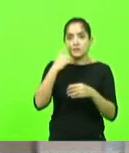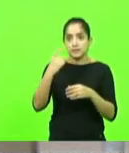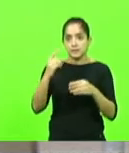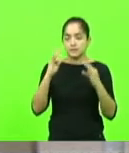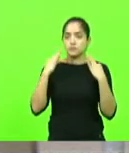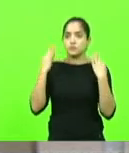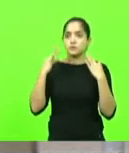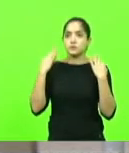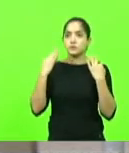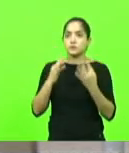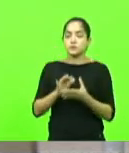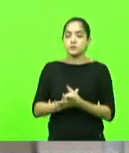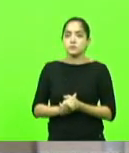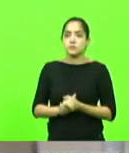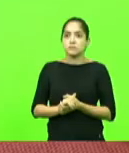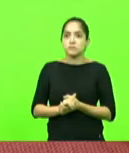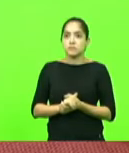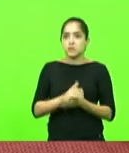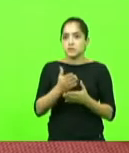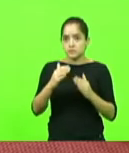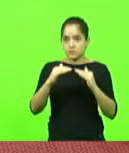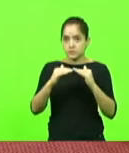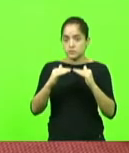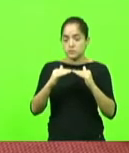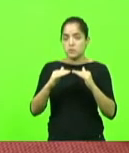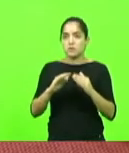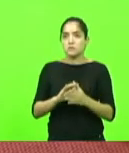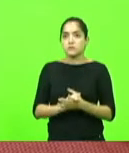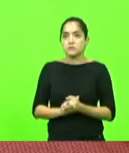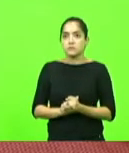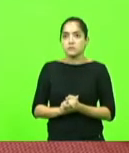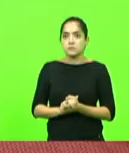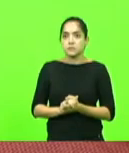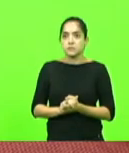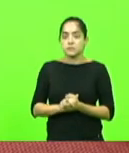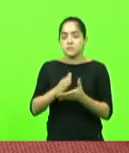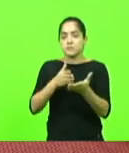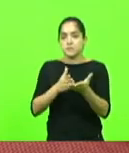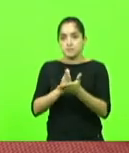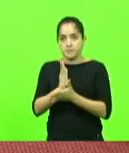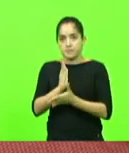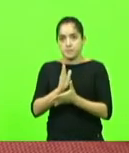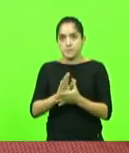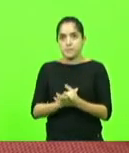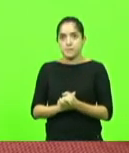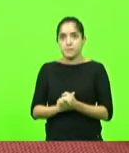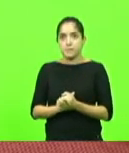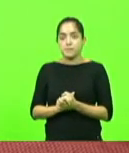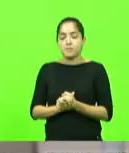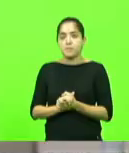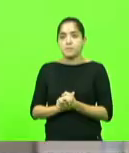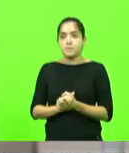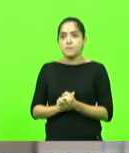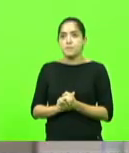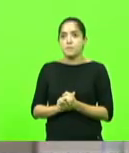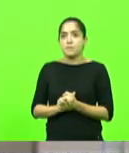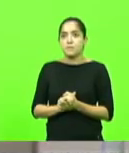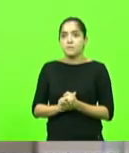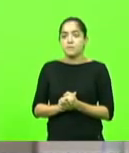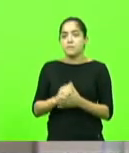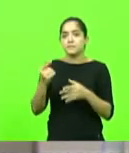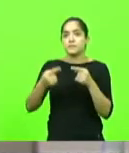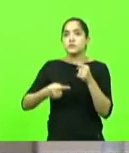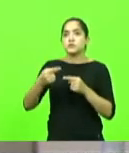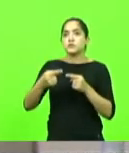outras providências. Deputados que aprovam, permaneçam como se encontram. Aprovado por unanimidade. Discussão